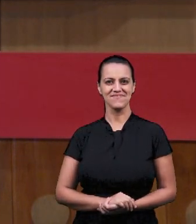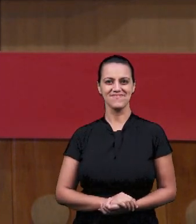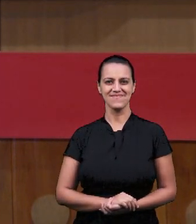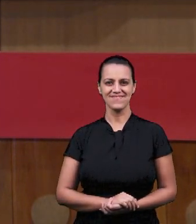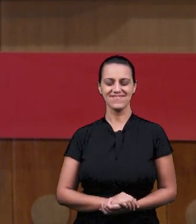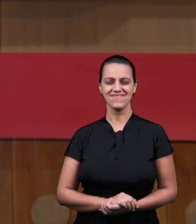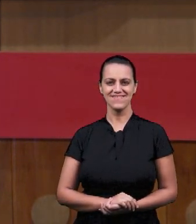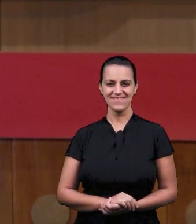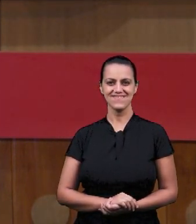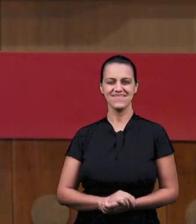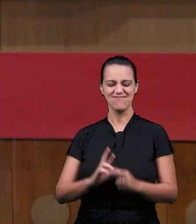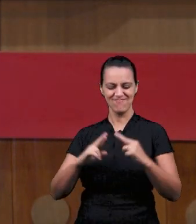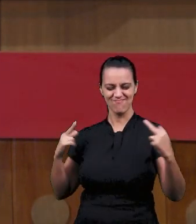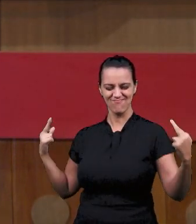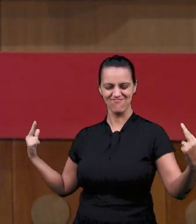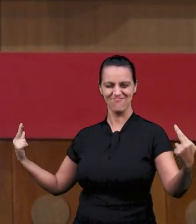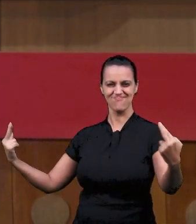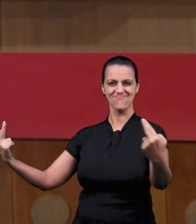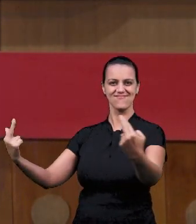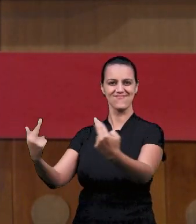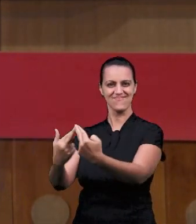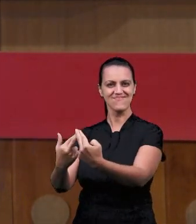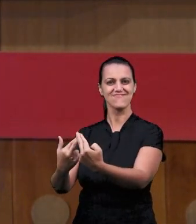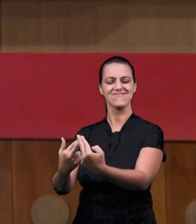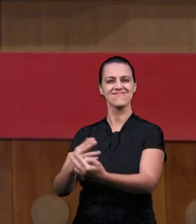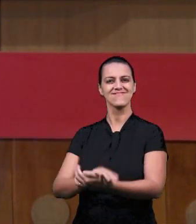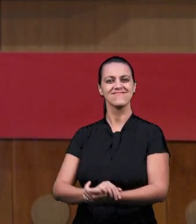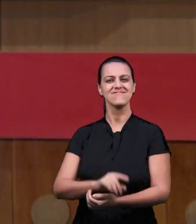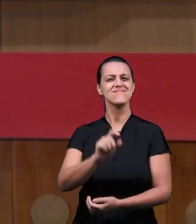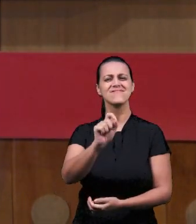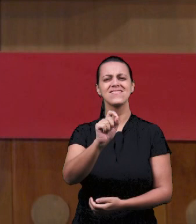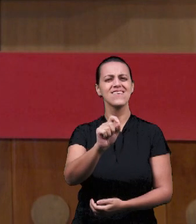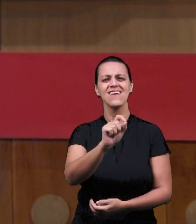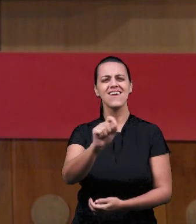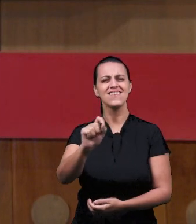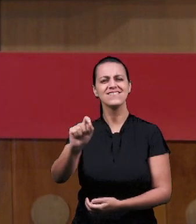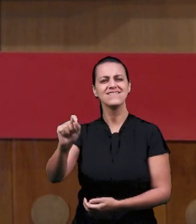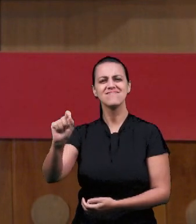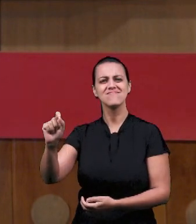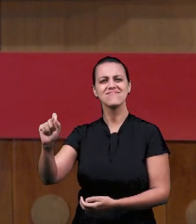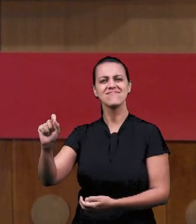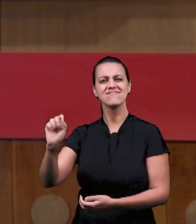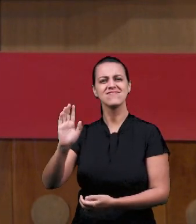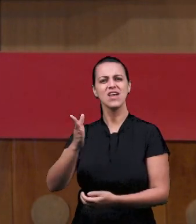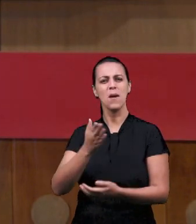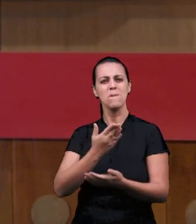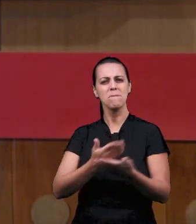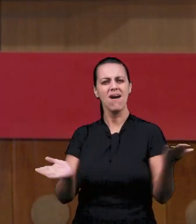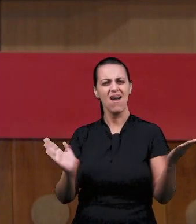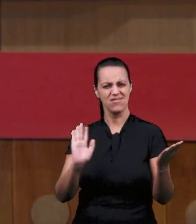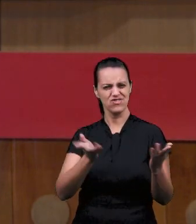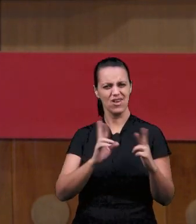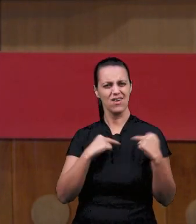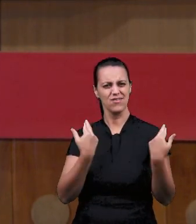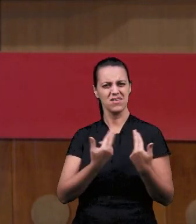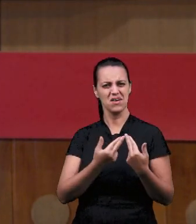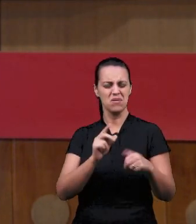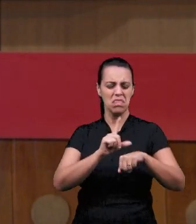A grande reunião. Quem aqui das irmãs já não perderam alguma reunião na vida? Se